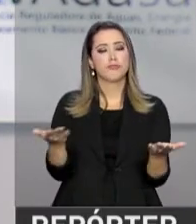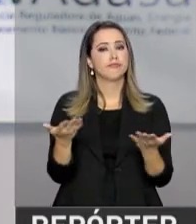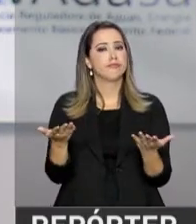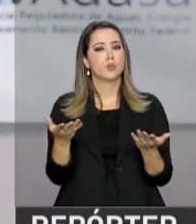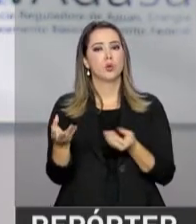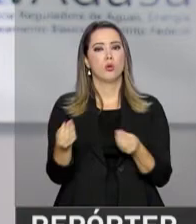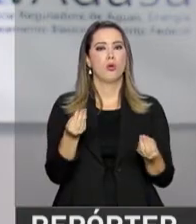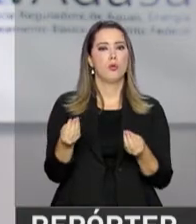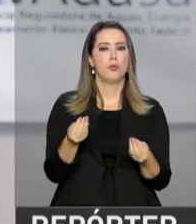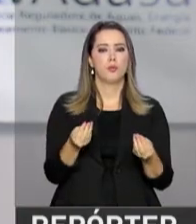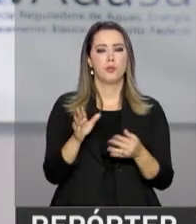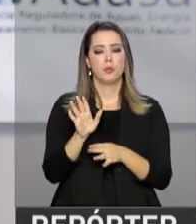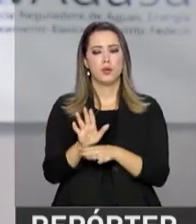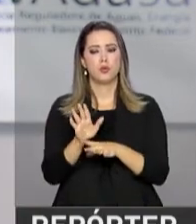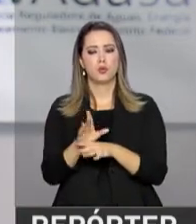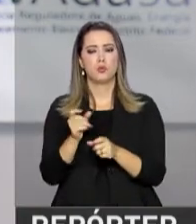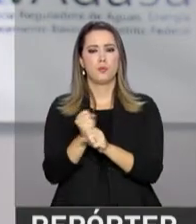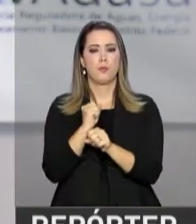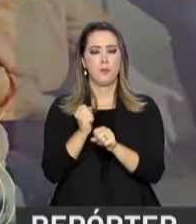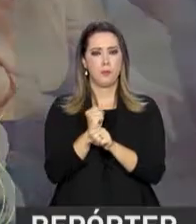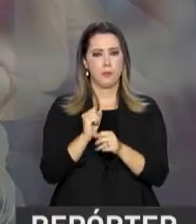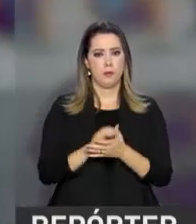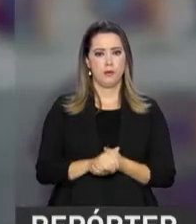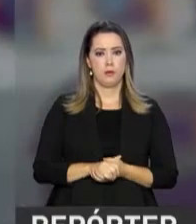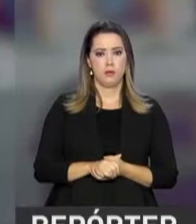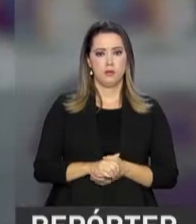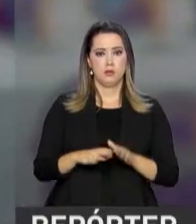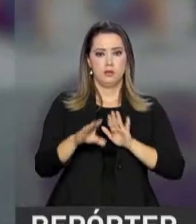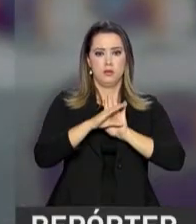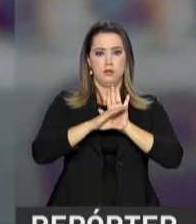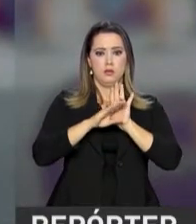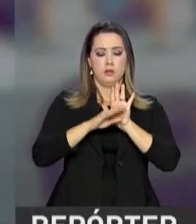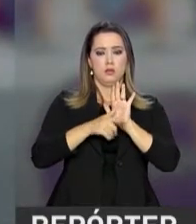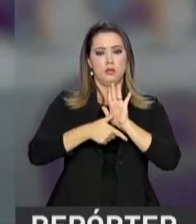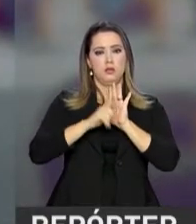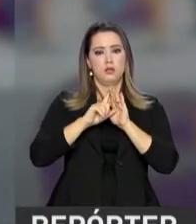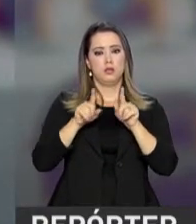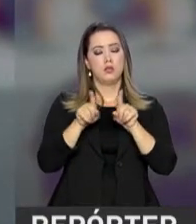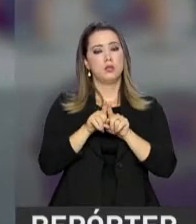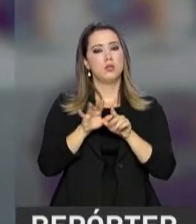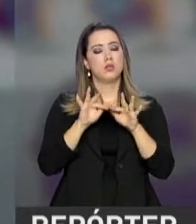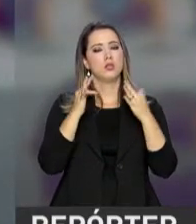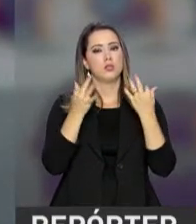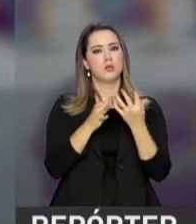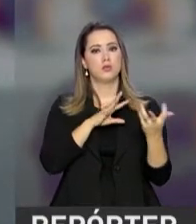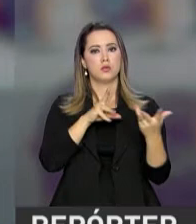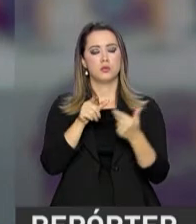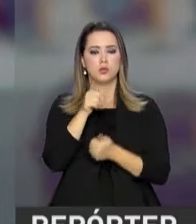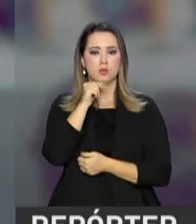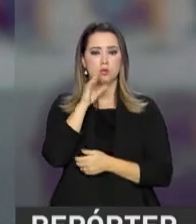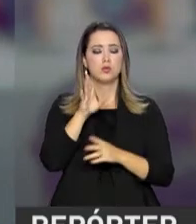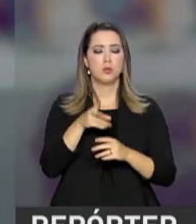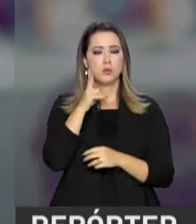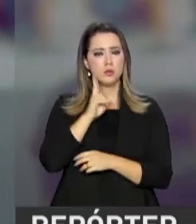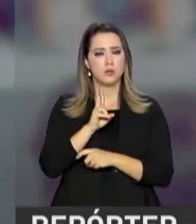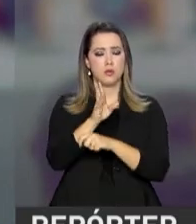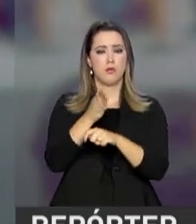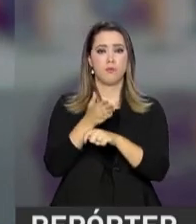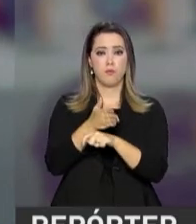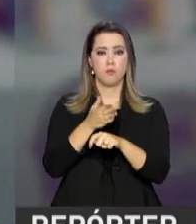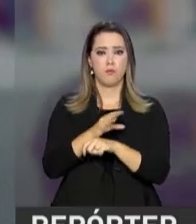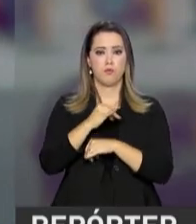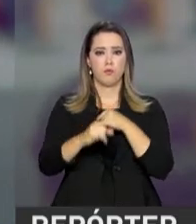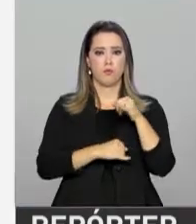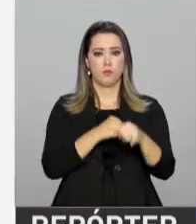viabilizar esse tipo de de obras a programação preliminar do fórum mundial da água já pode ser acessada pela